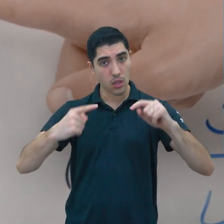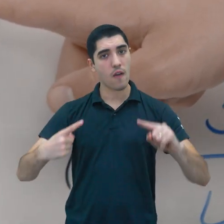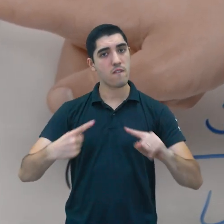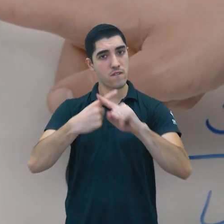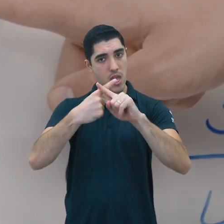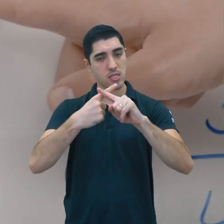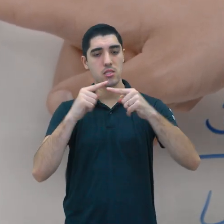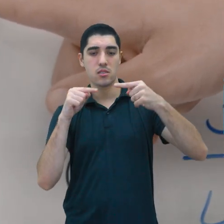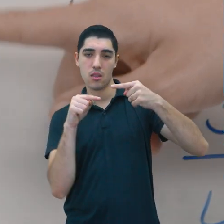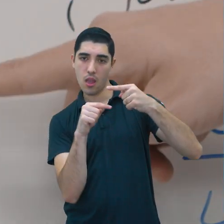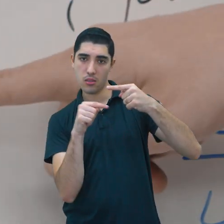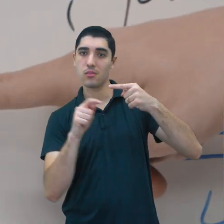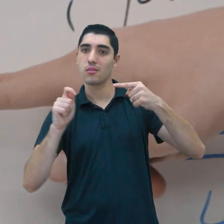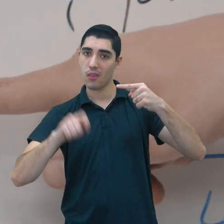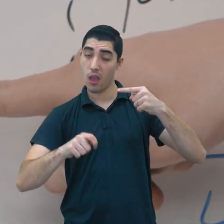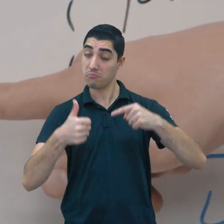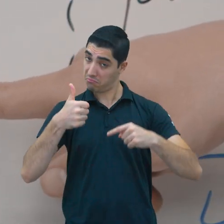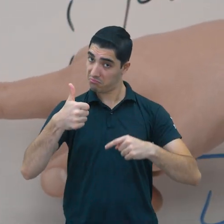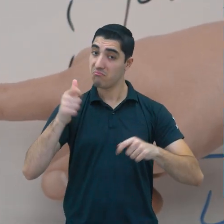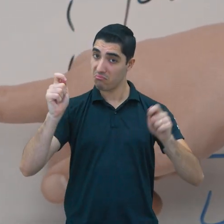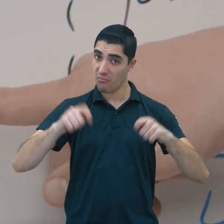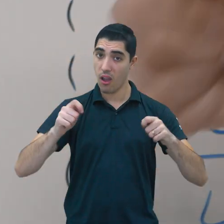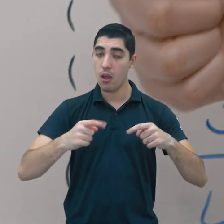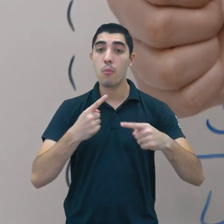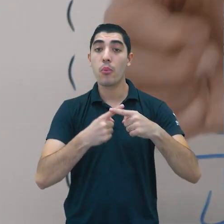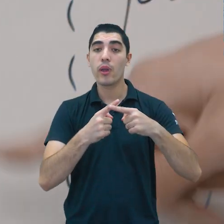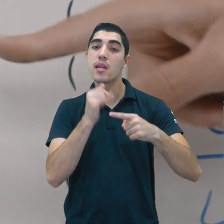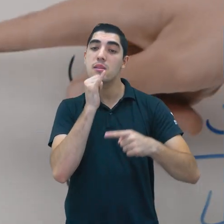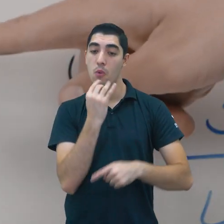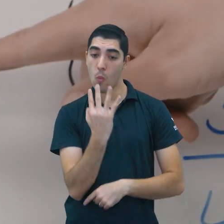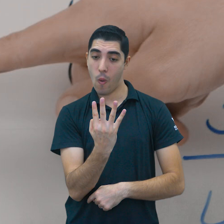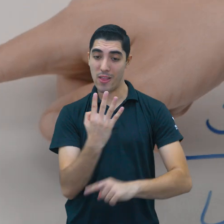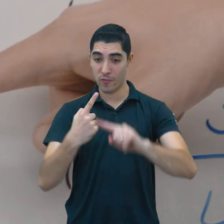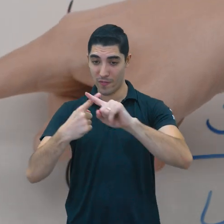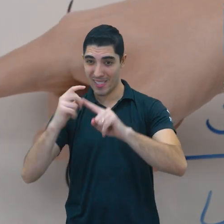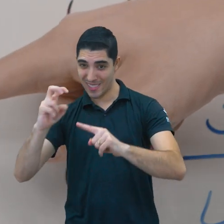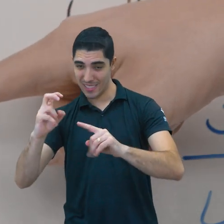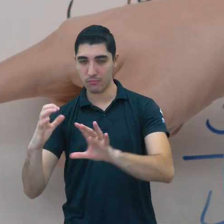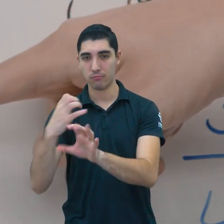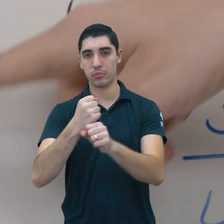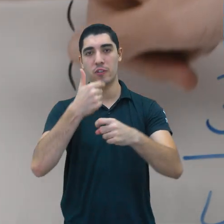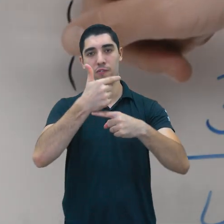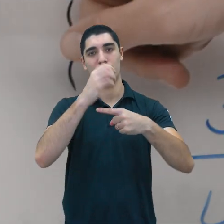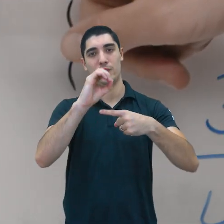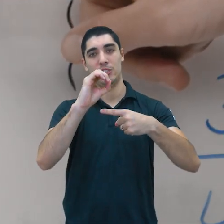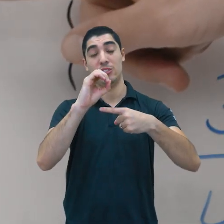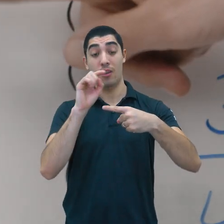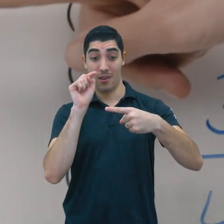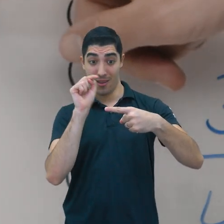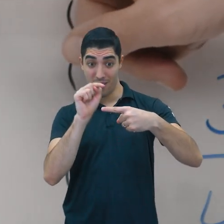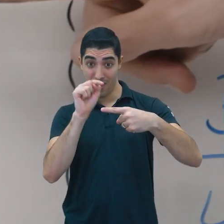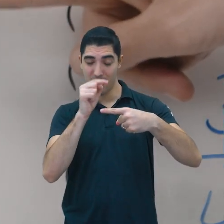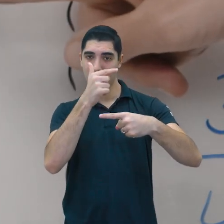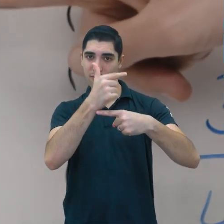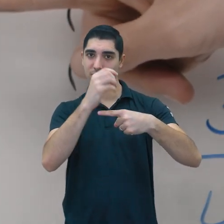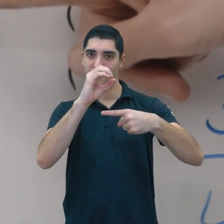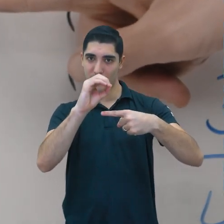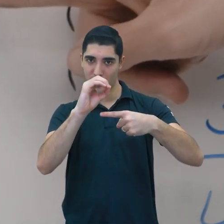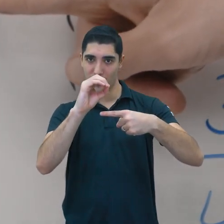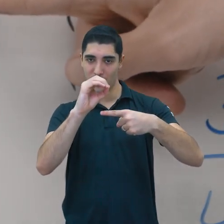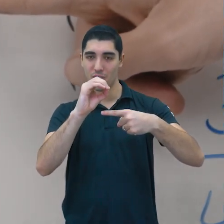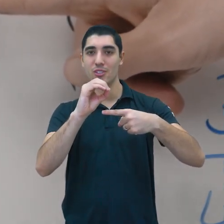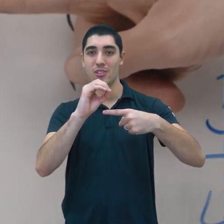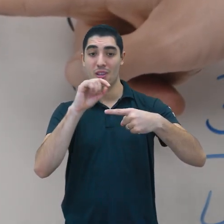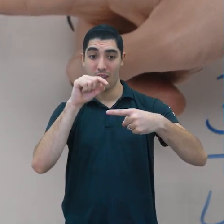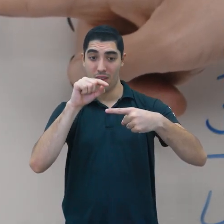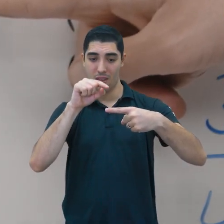20 também é múltiplo do numerador? Sim, por quê? 4 vezes 5 dá 20. Esse número aqui em cima,